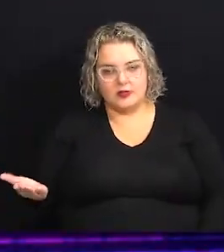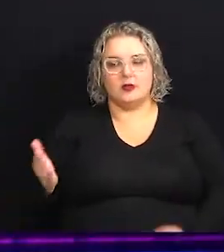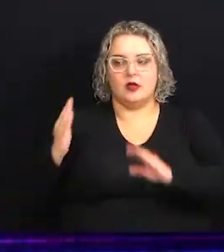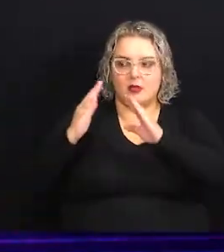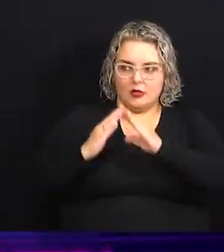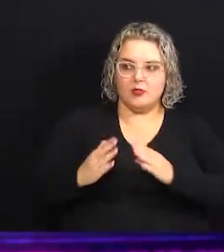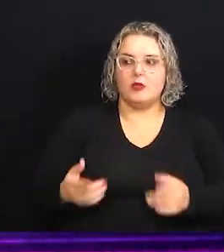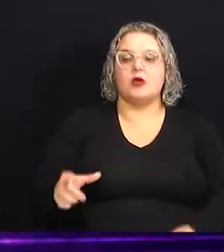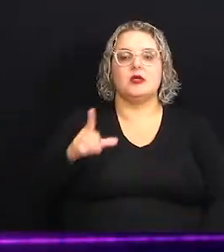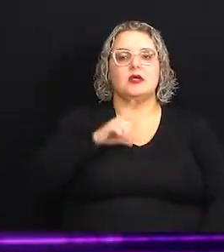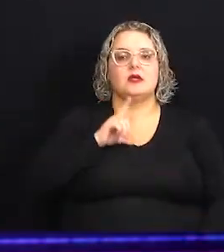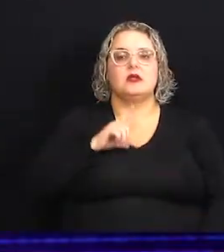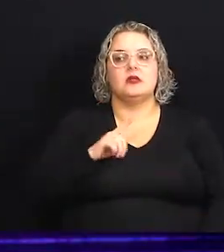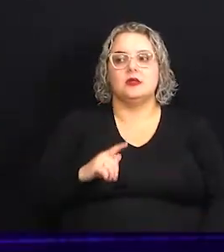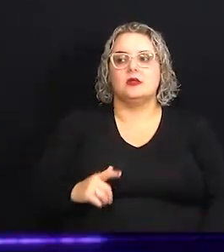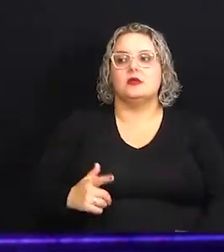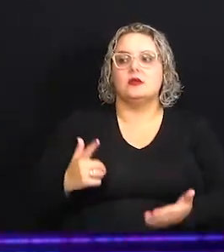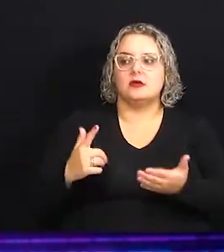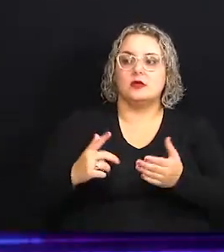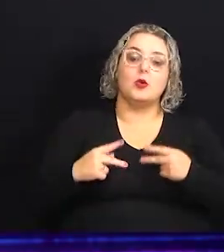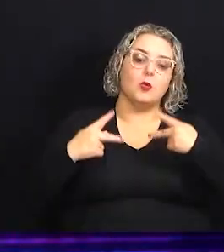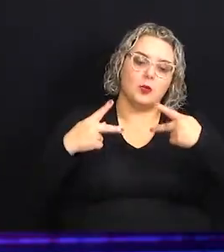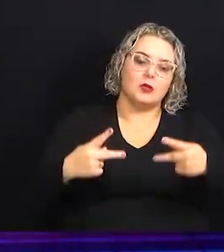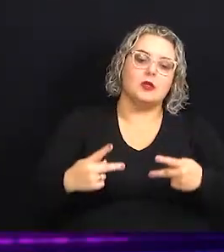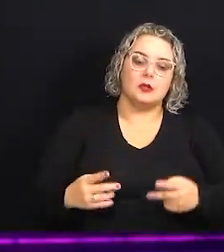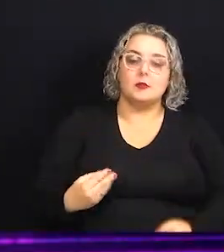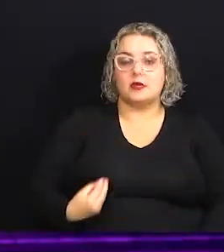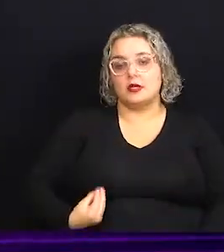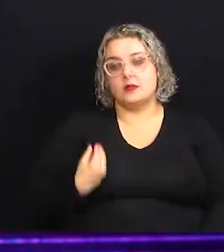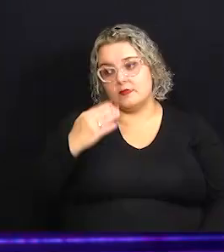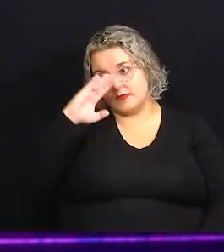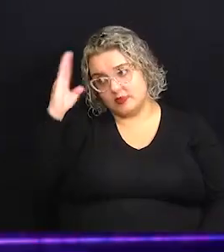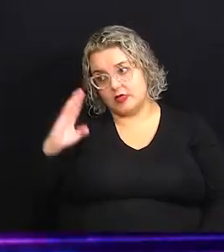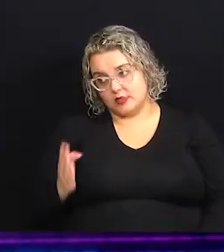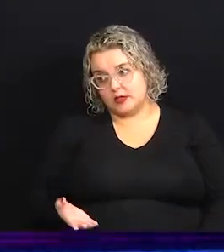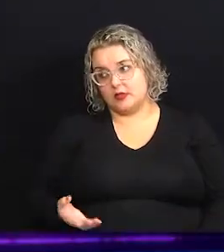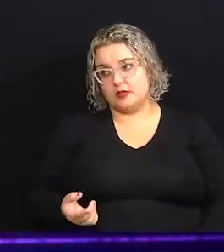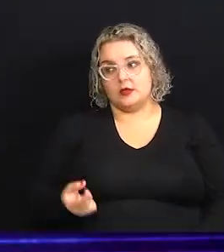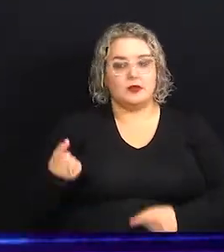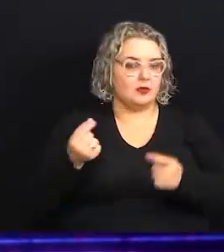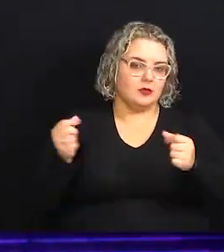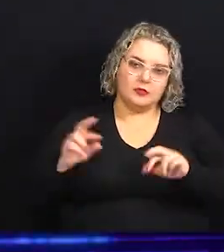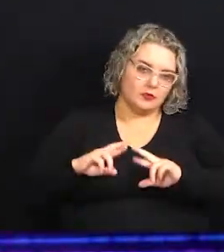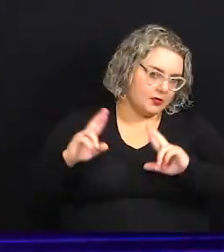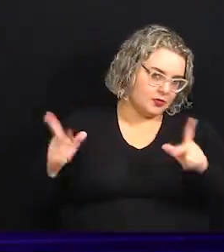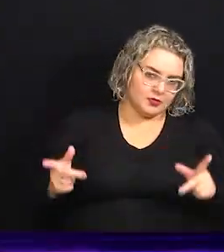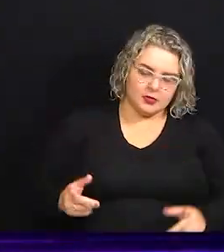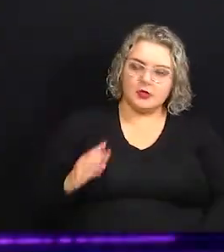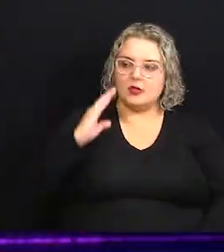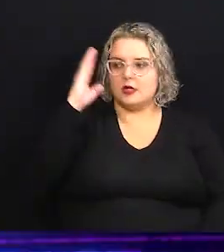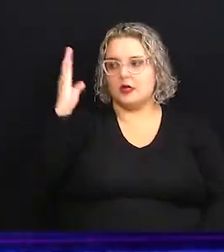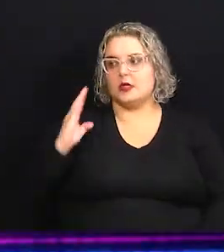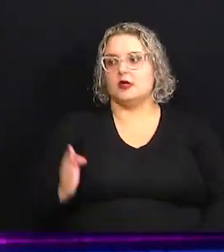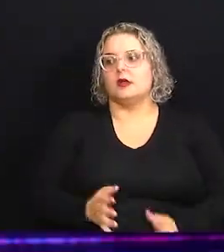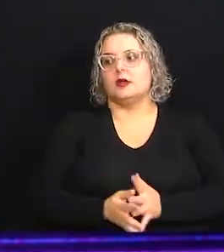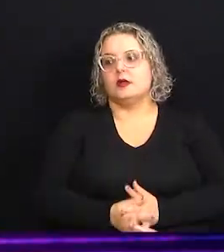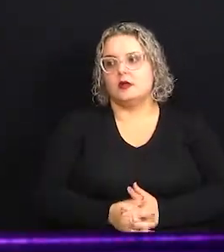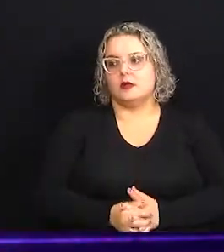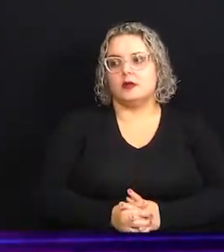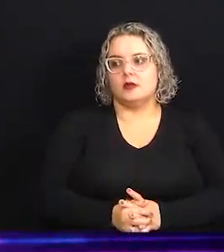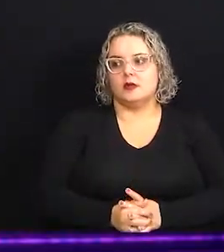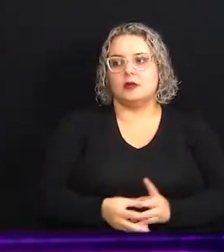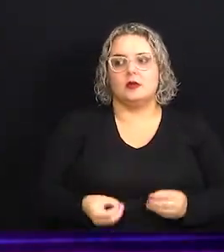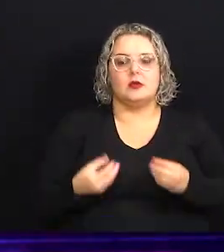cataventobooks.com/Nina. E tem um link para quem está no Brasil, porque aí o preço, né, tem que ser diferente para quem está no Brasil. E